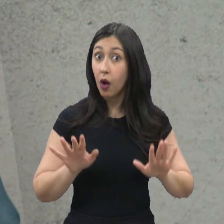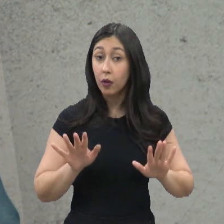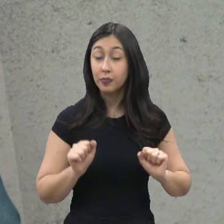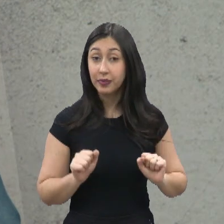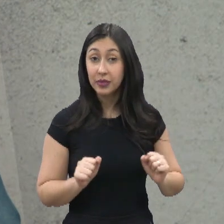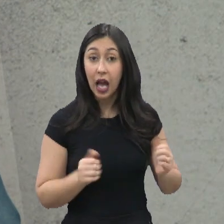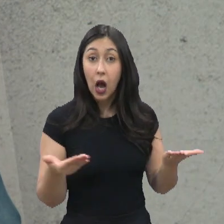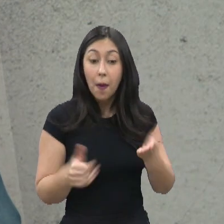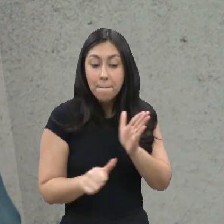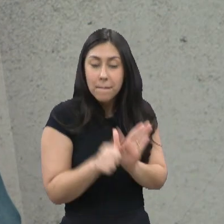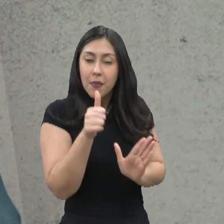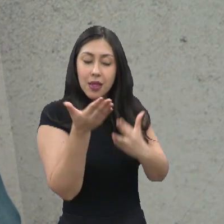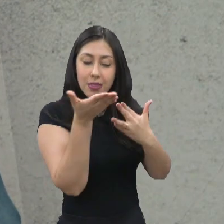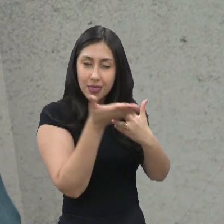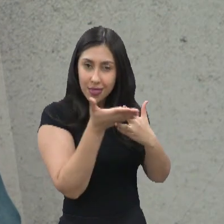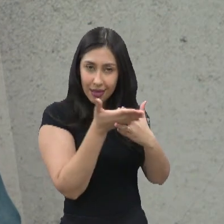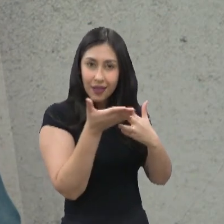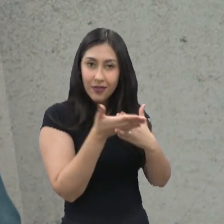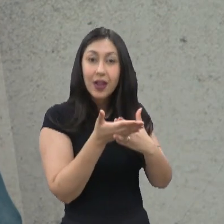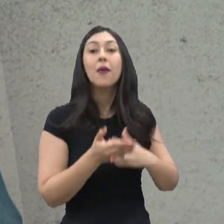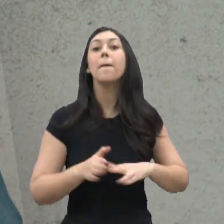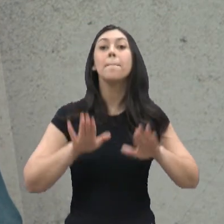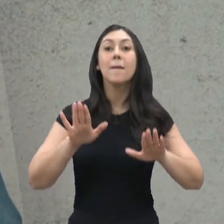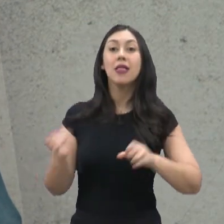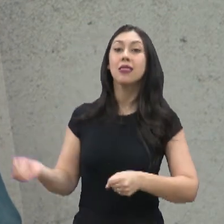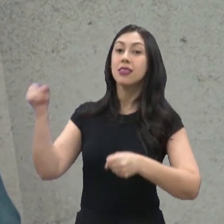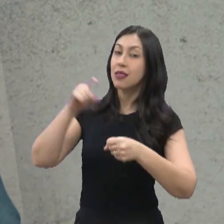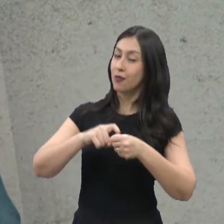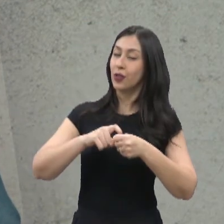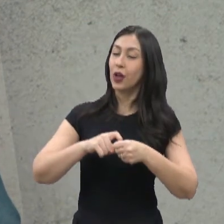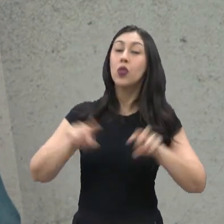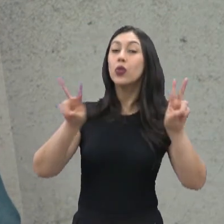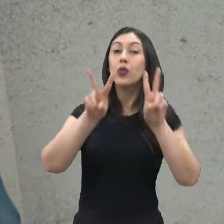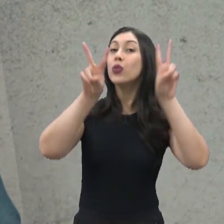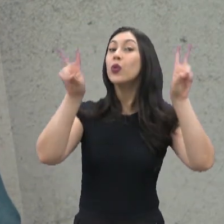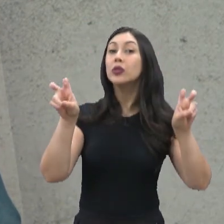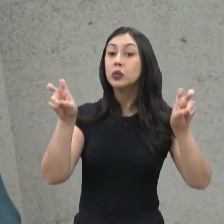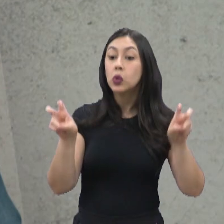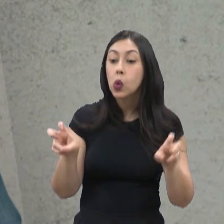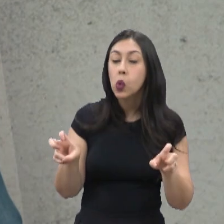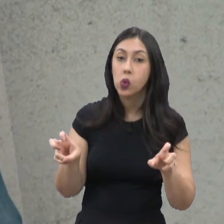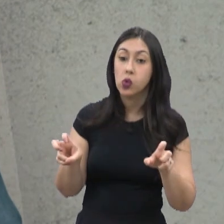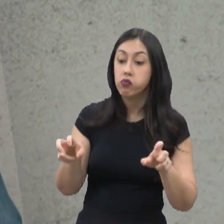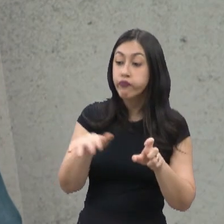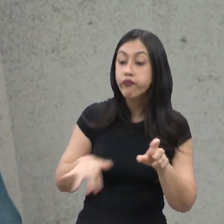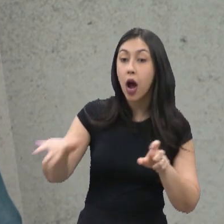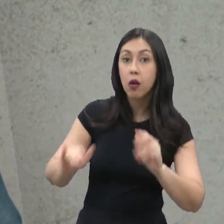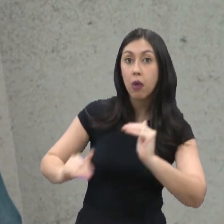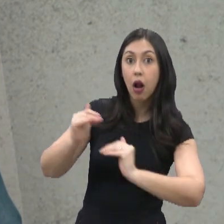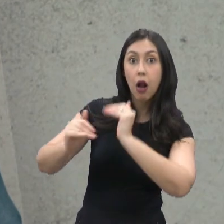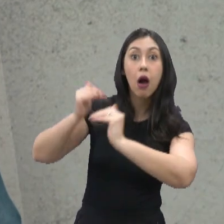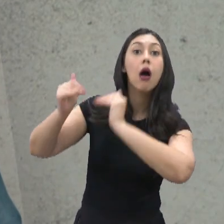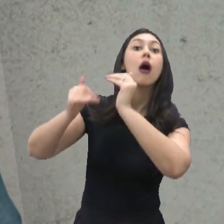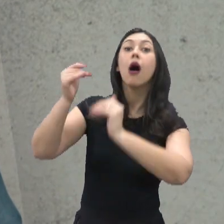a nossa primeira parada aqui no nosso programa, mas na volta do intervalo vamos falar de um setor que está em crescimento no mercado fitness,